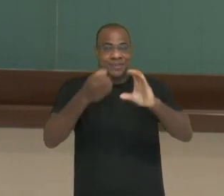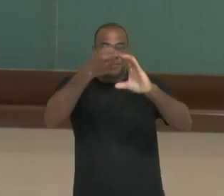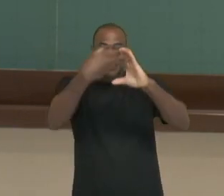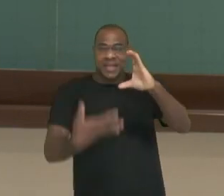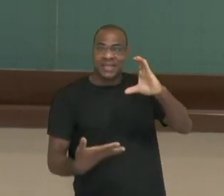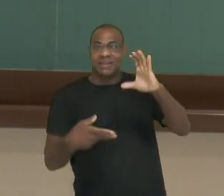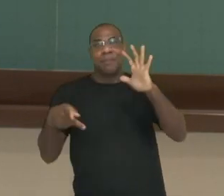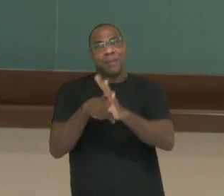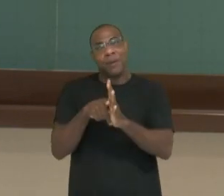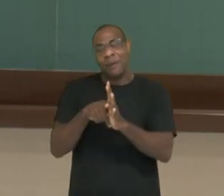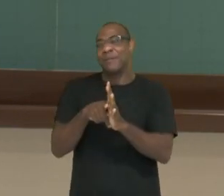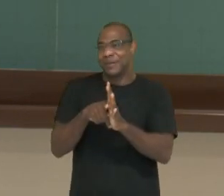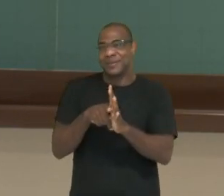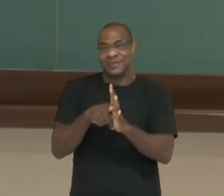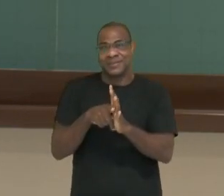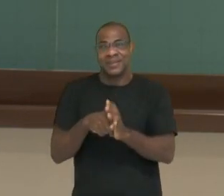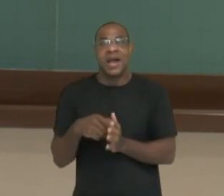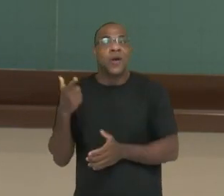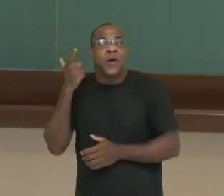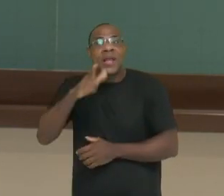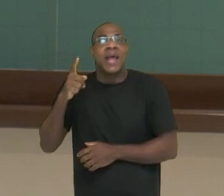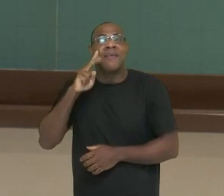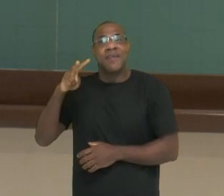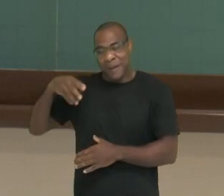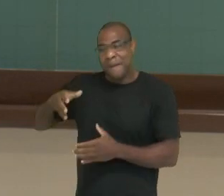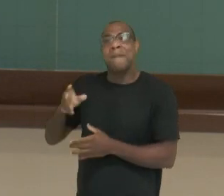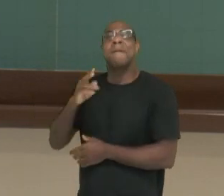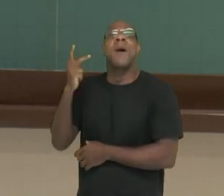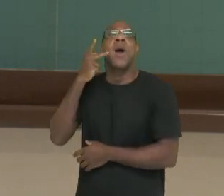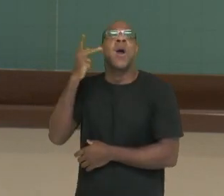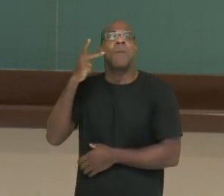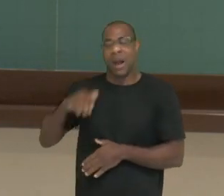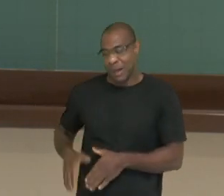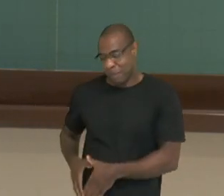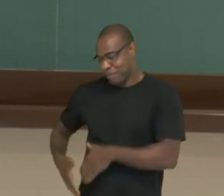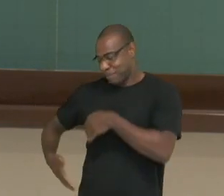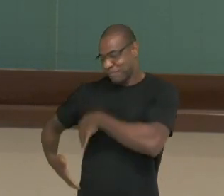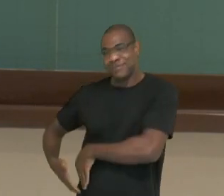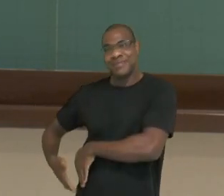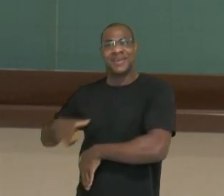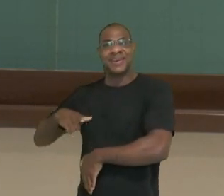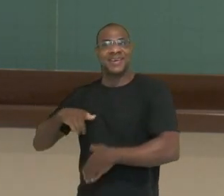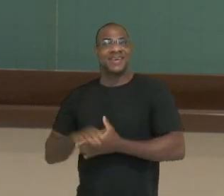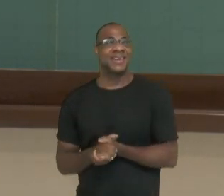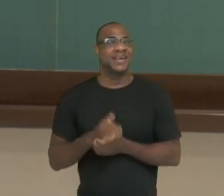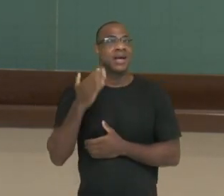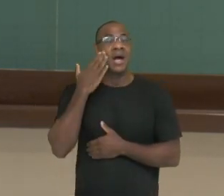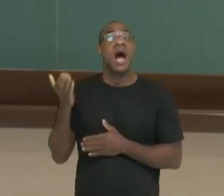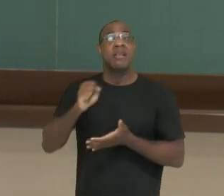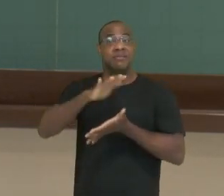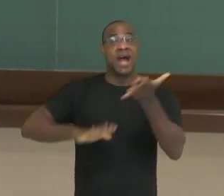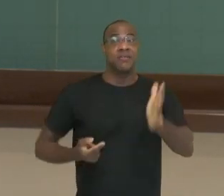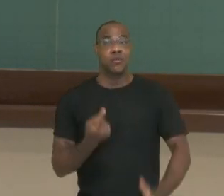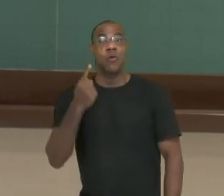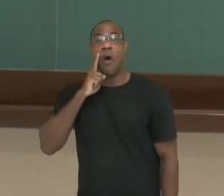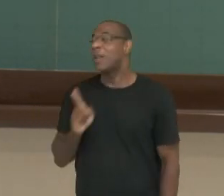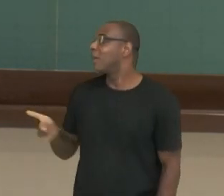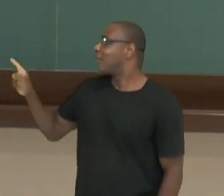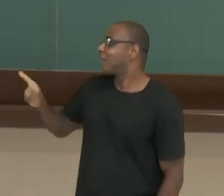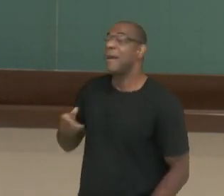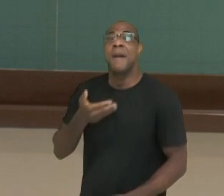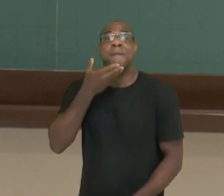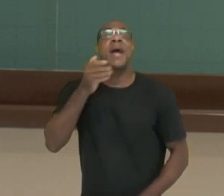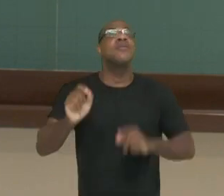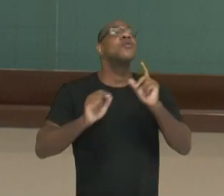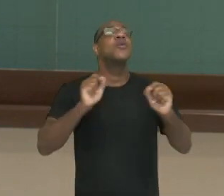ver os bolsos cheios de bala, não é mesmo? Seguimos com a atividade 1. E na atividade 1 eu peço exatamente